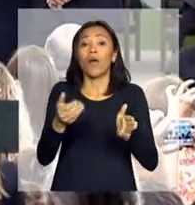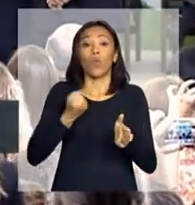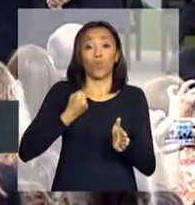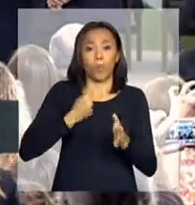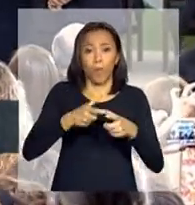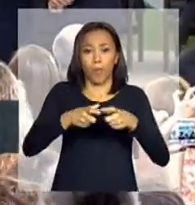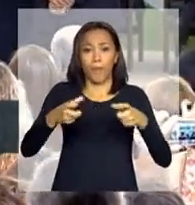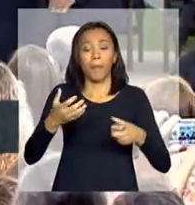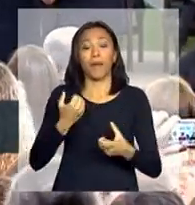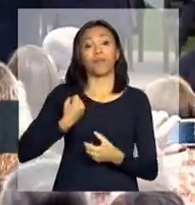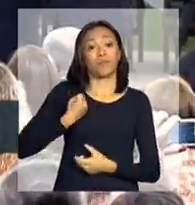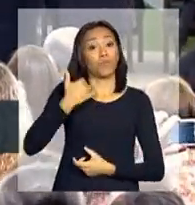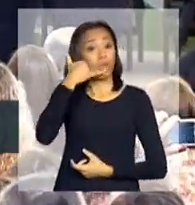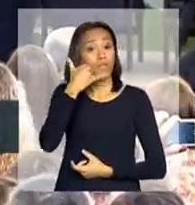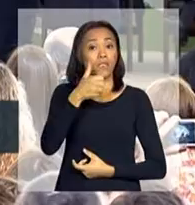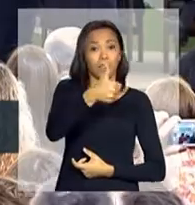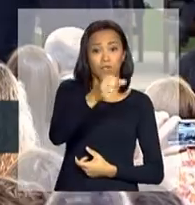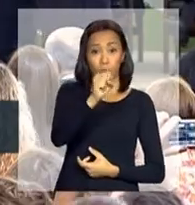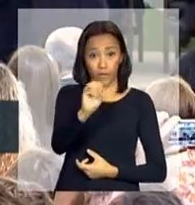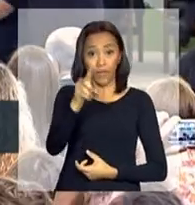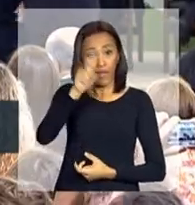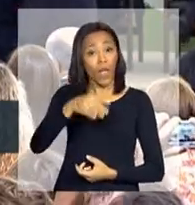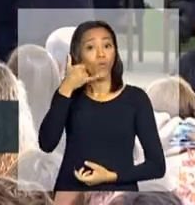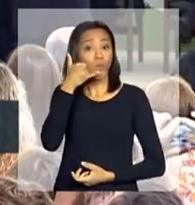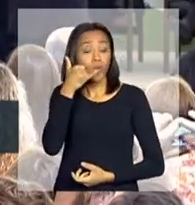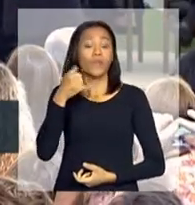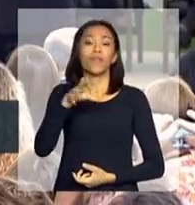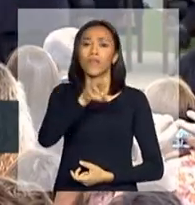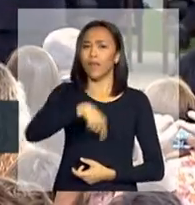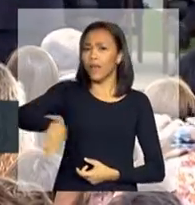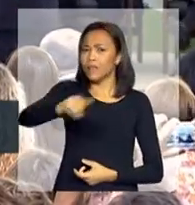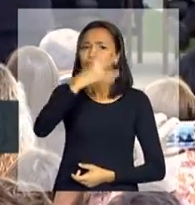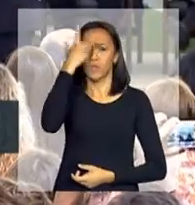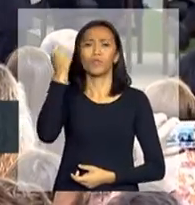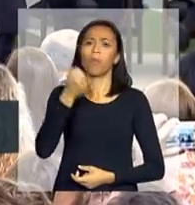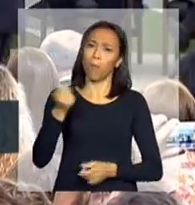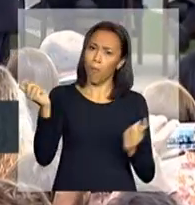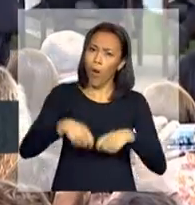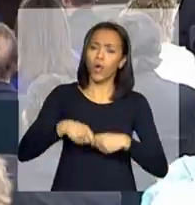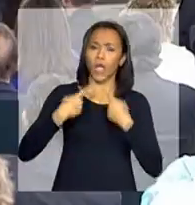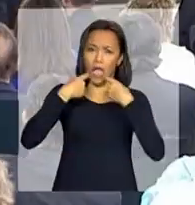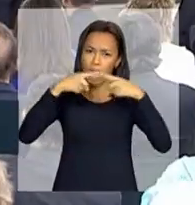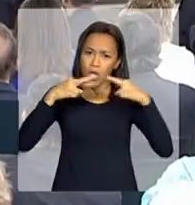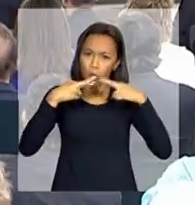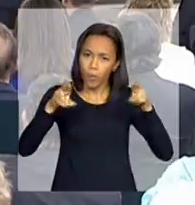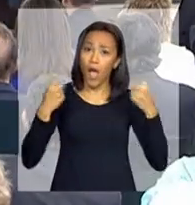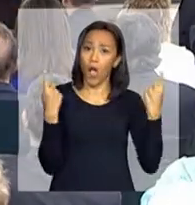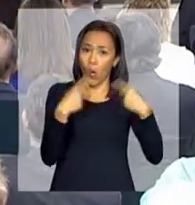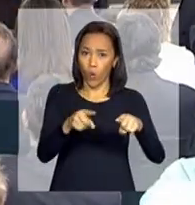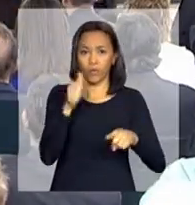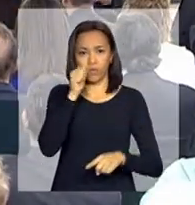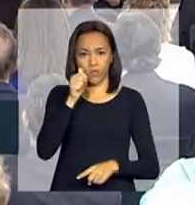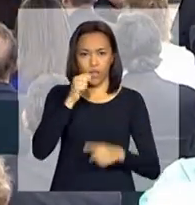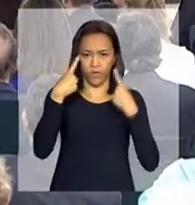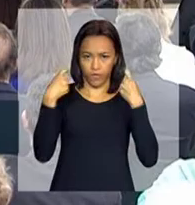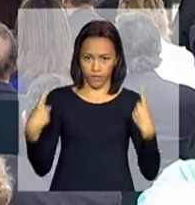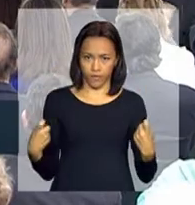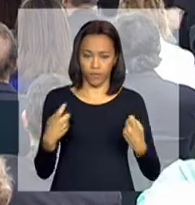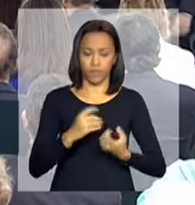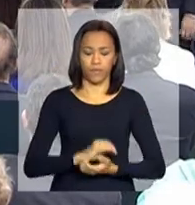180 que é o telefone por meio do qual a população pode fazer denúncias de violência contra as mulheres